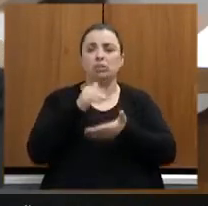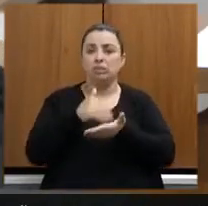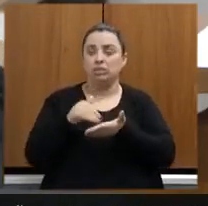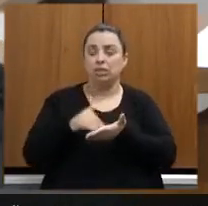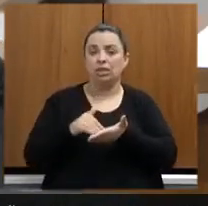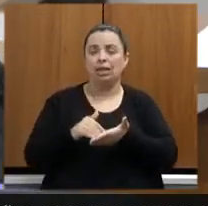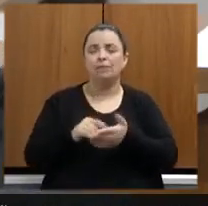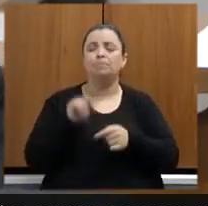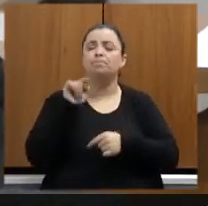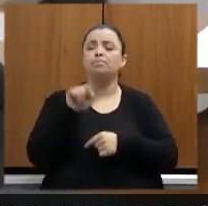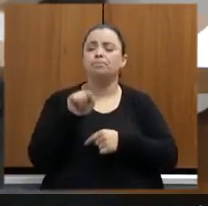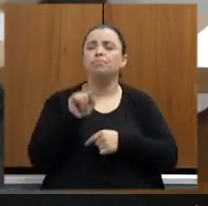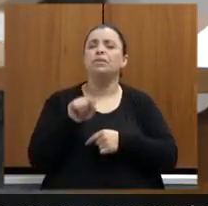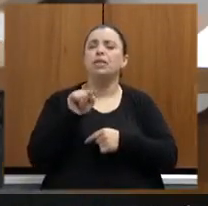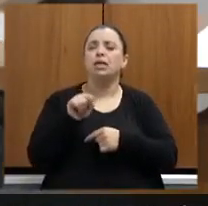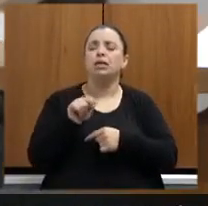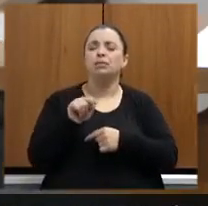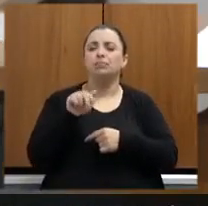ela